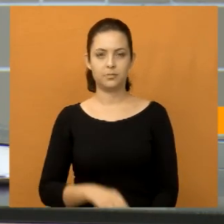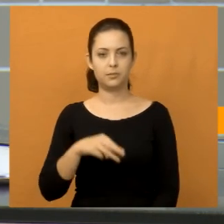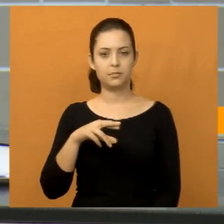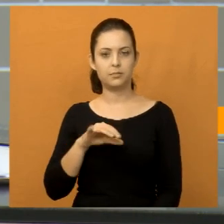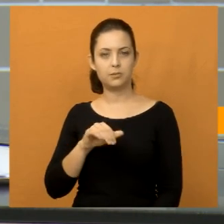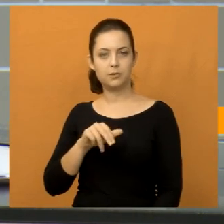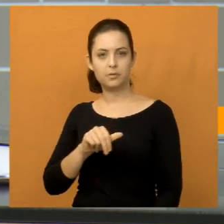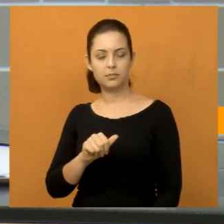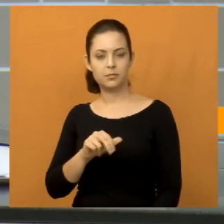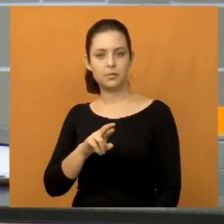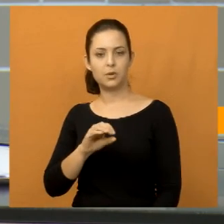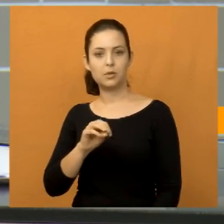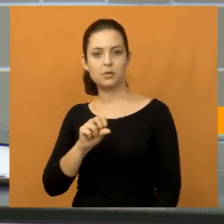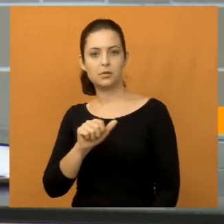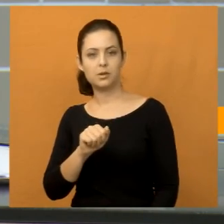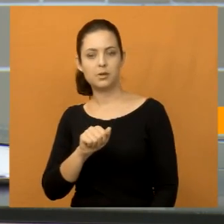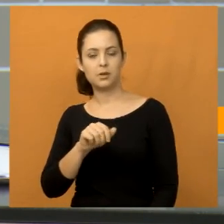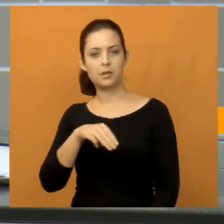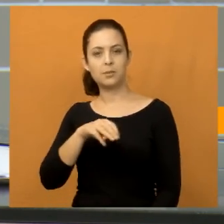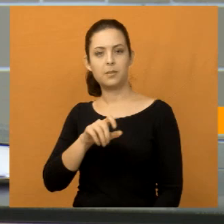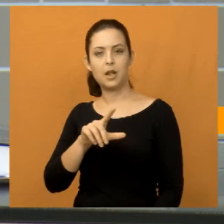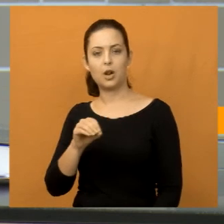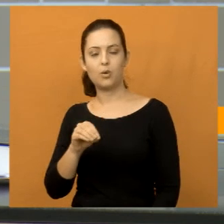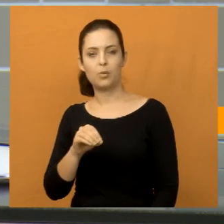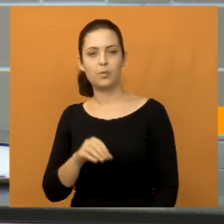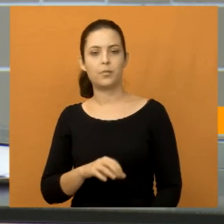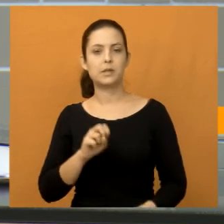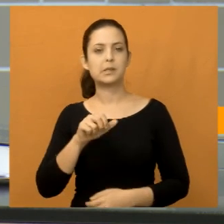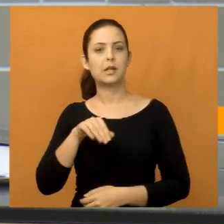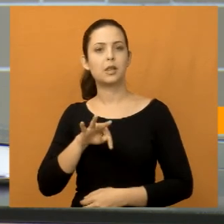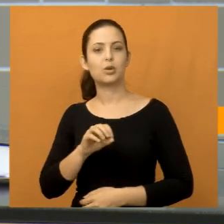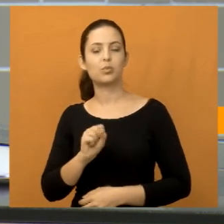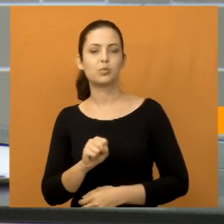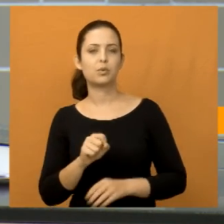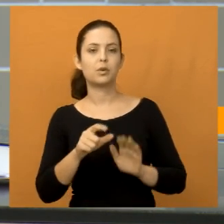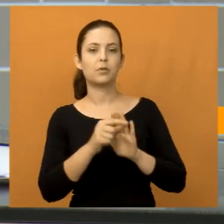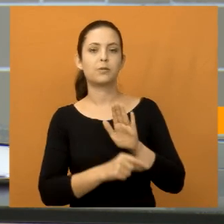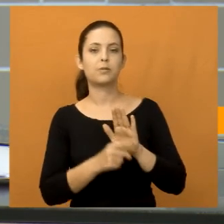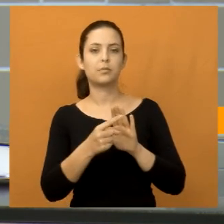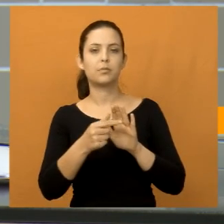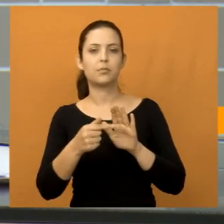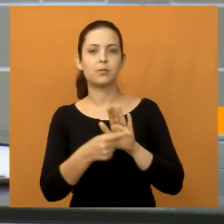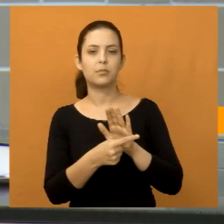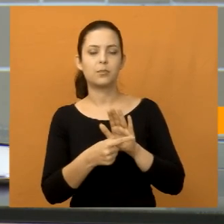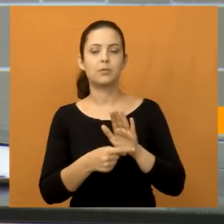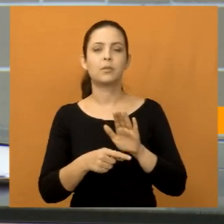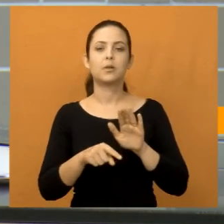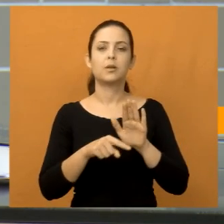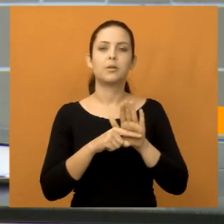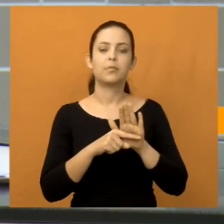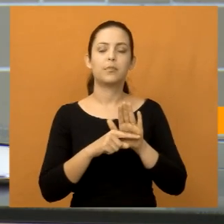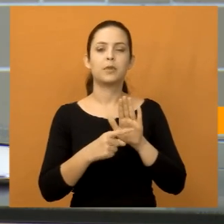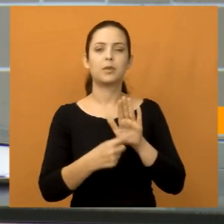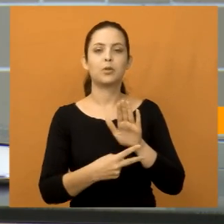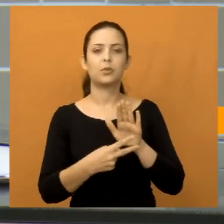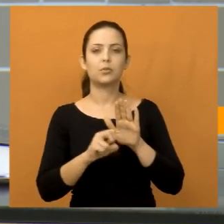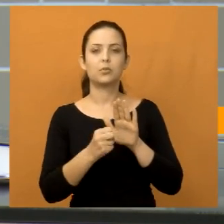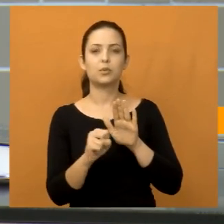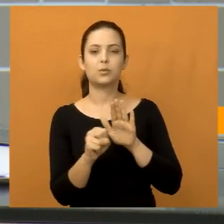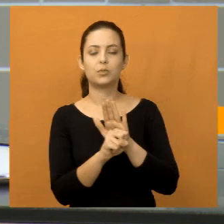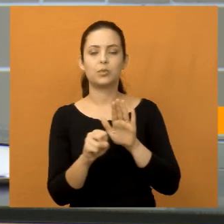Mariana Rosa de Melo Fagionato dos Santos, artigos 171 e